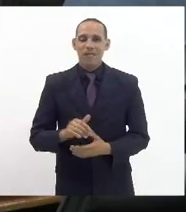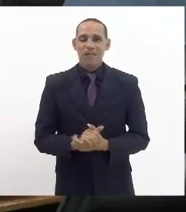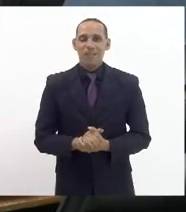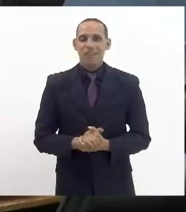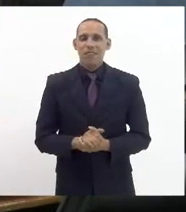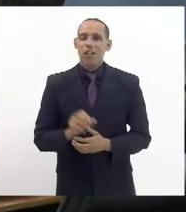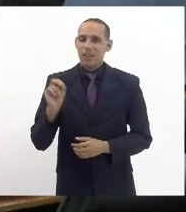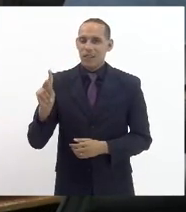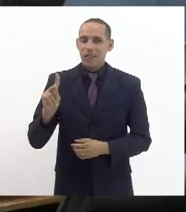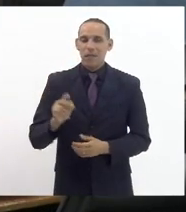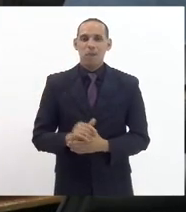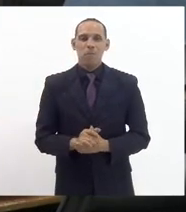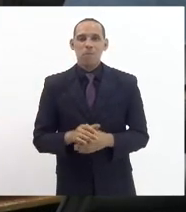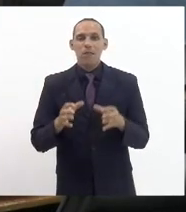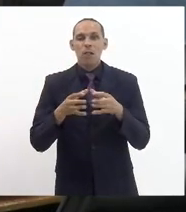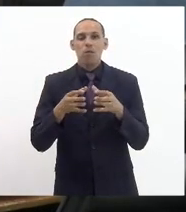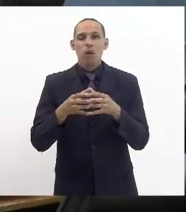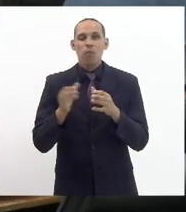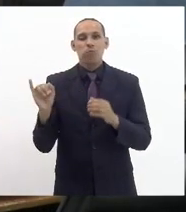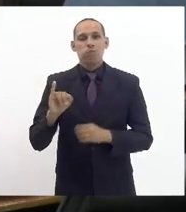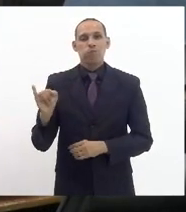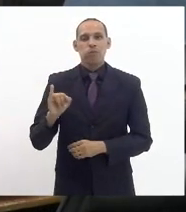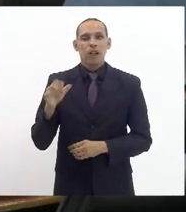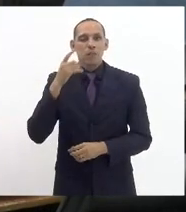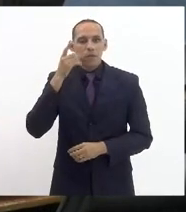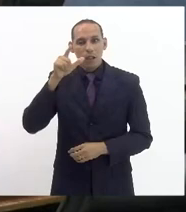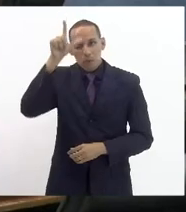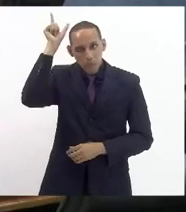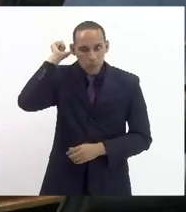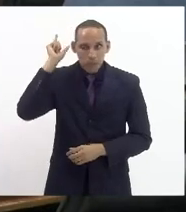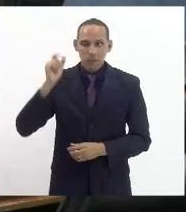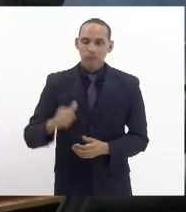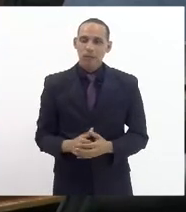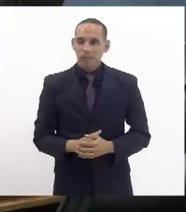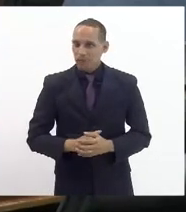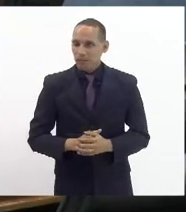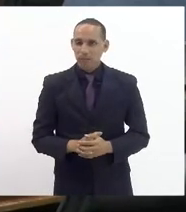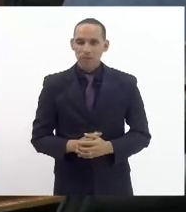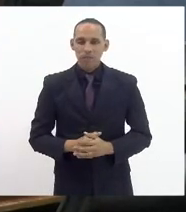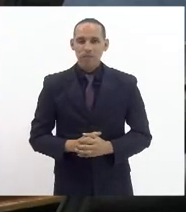Favorável, ok. Pela Comissão de Tributação, deputado Luiz Paulo.